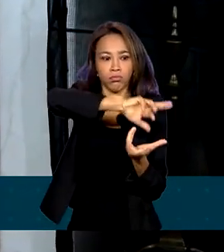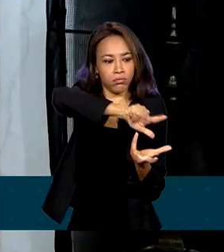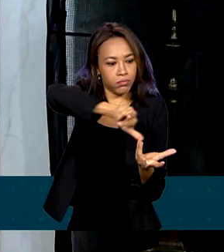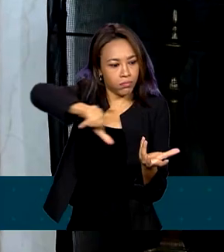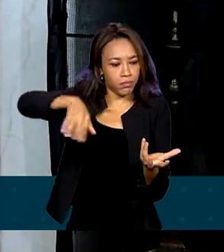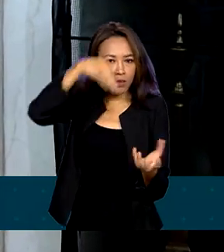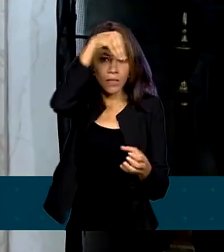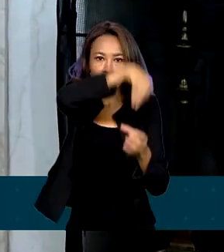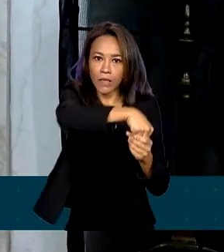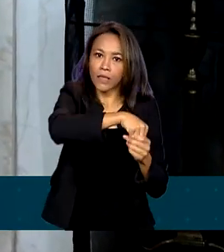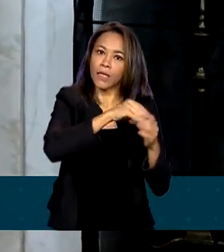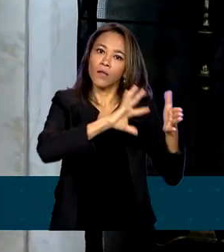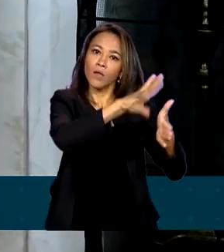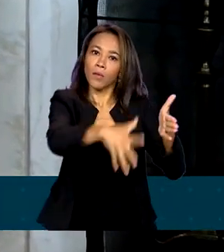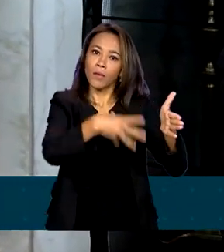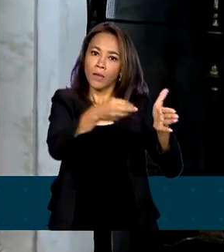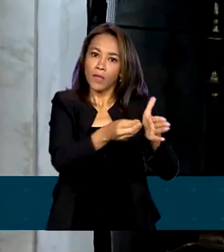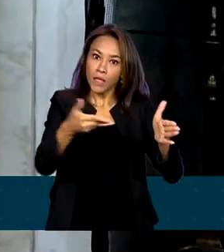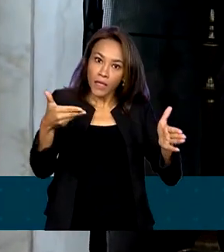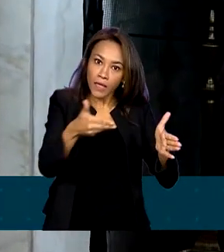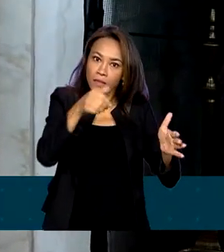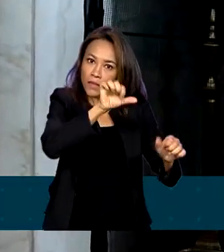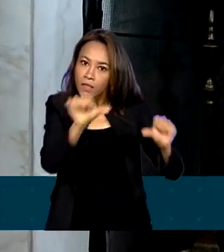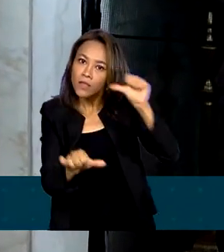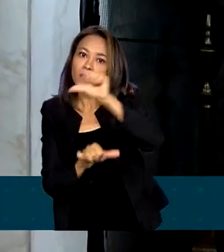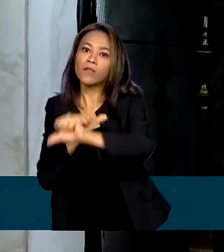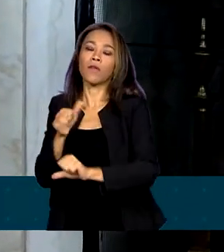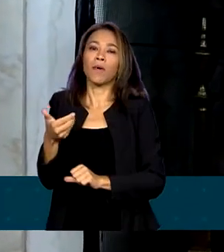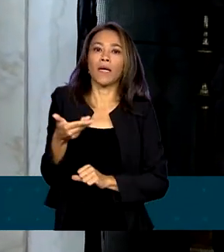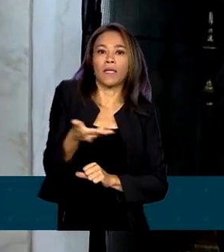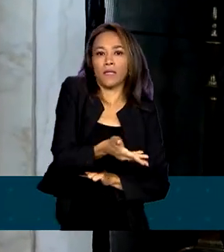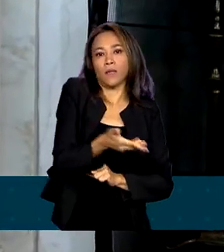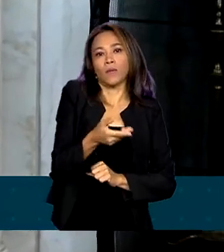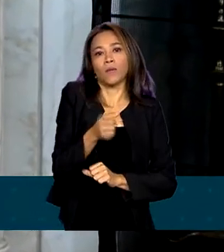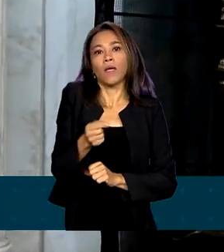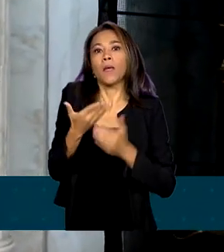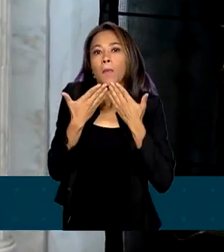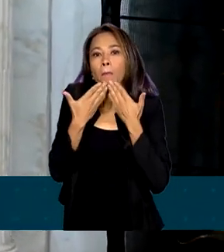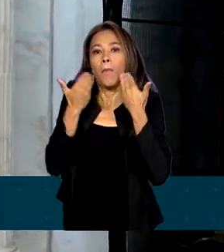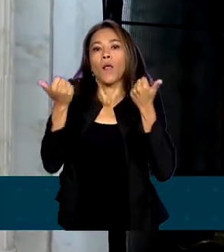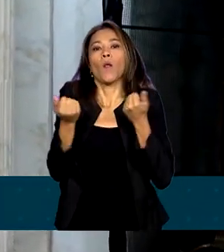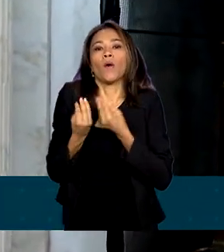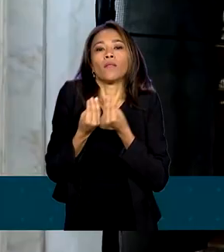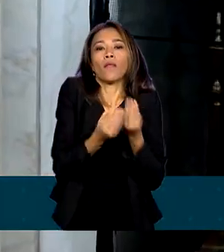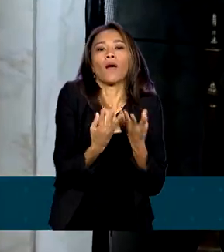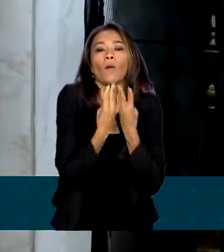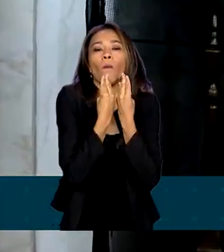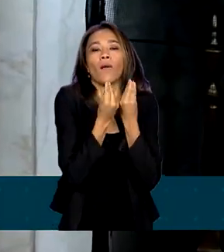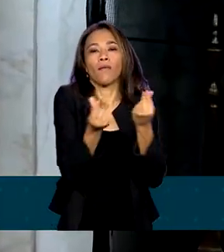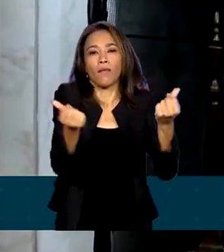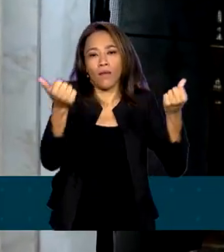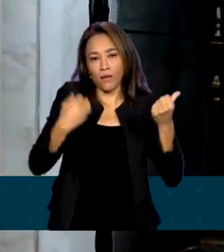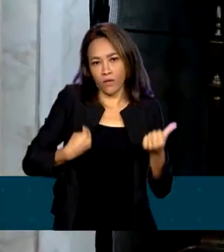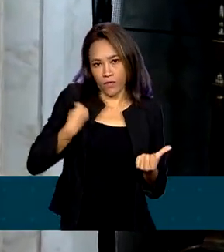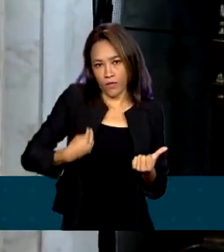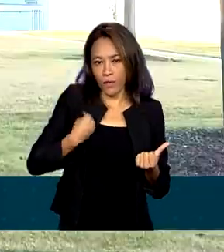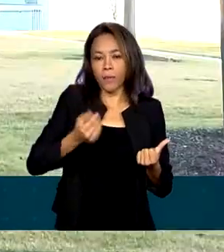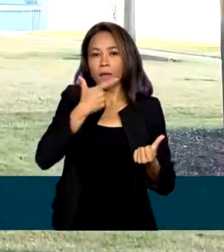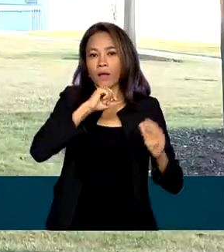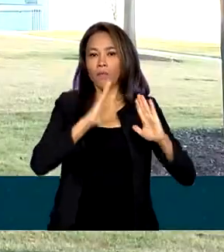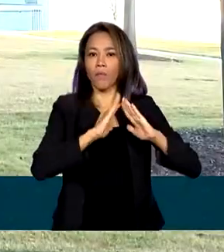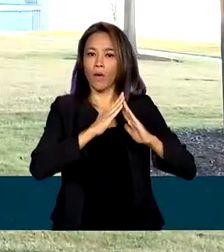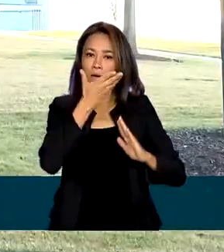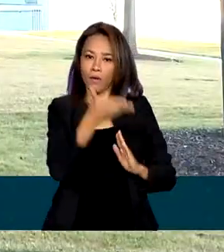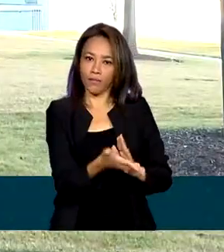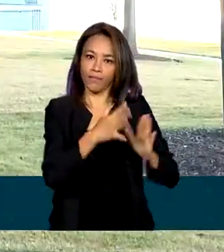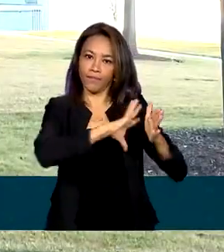ver se transformamos essa riqueza so that we can transform this wealth em melhoria da qualidade de vida do povo que mora na Amazônia. A